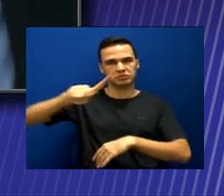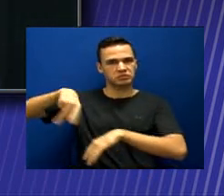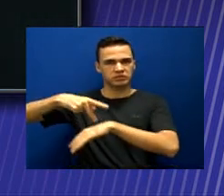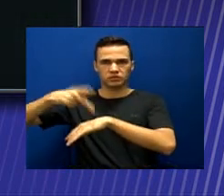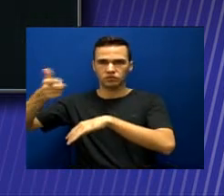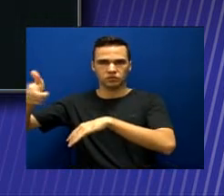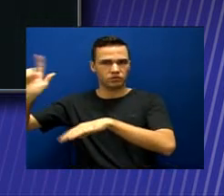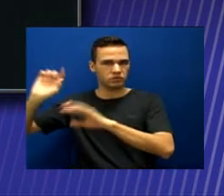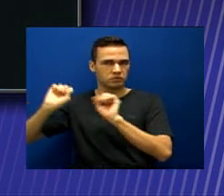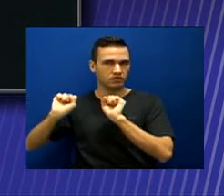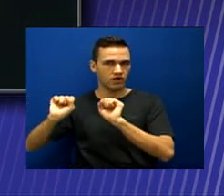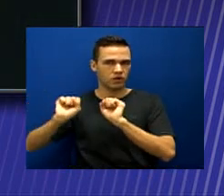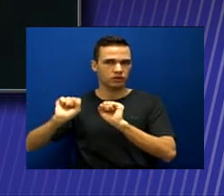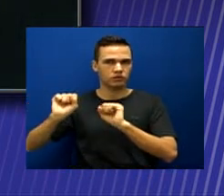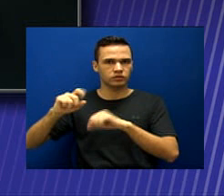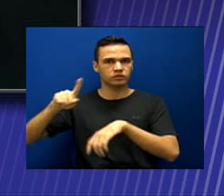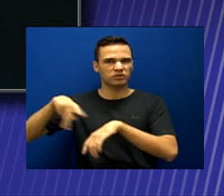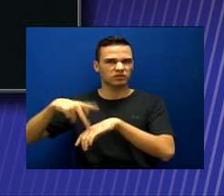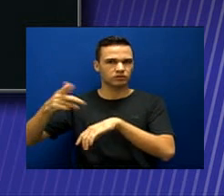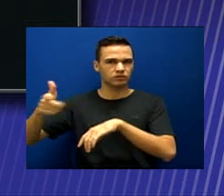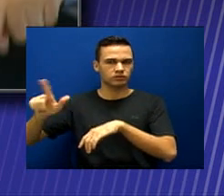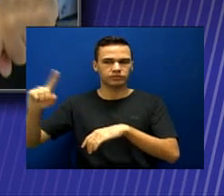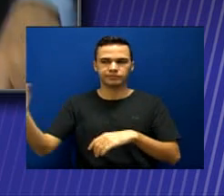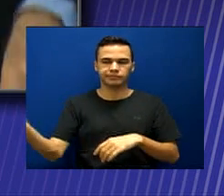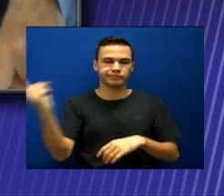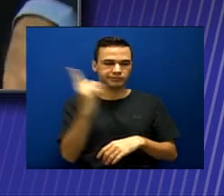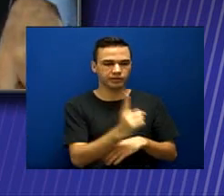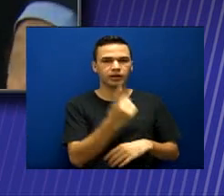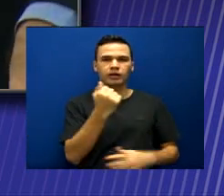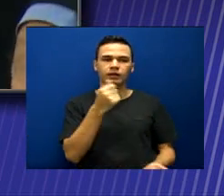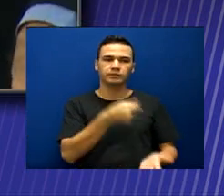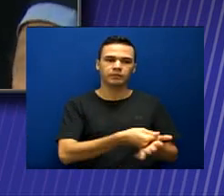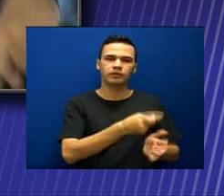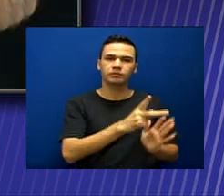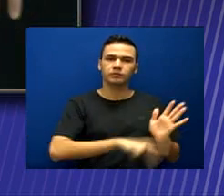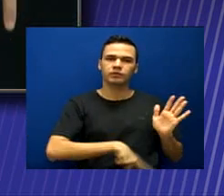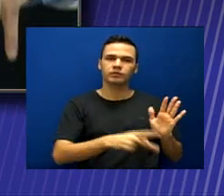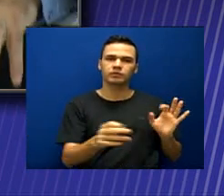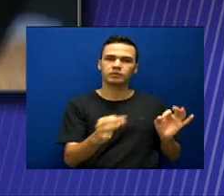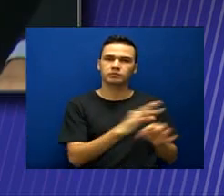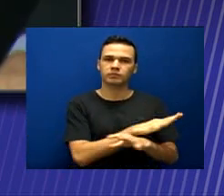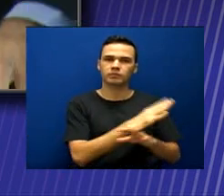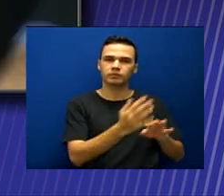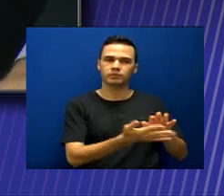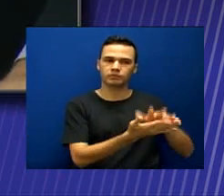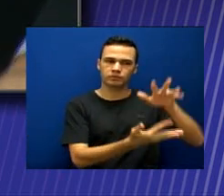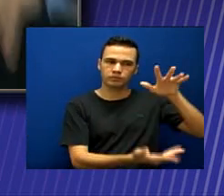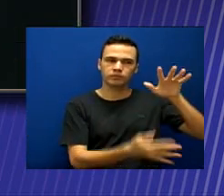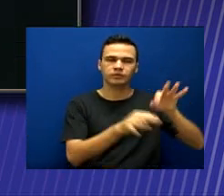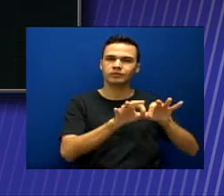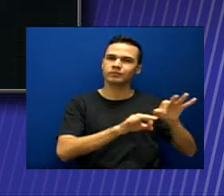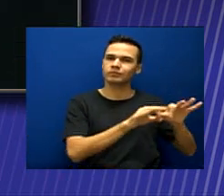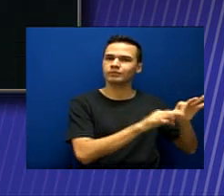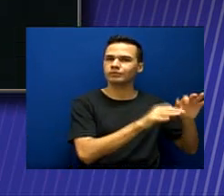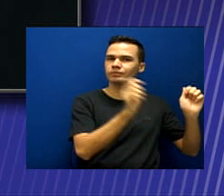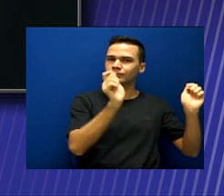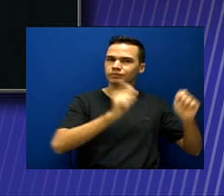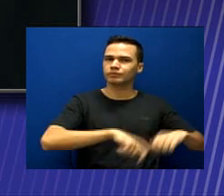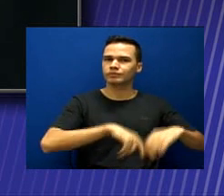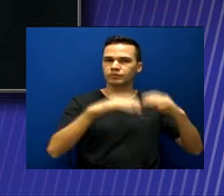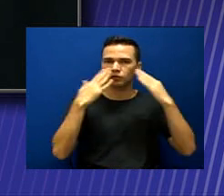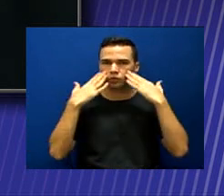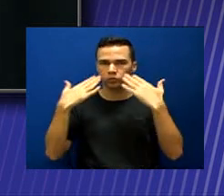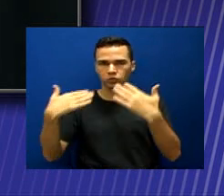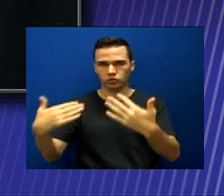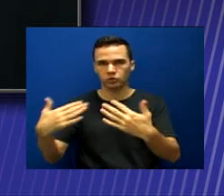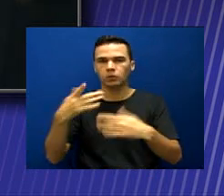até, por exemplo, de um BIRD, etc., ele ter o projeto pronto... completo, orçado, para que ele possa apresentar, porque